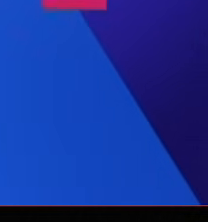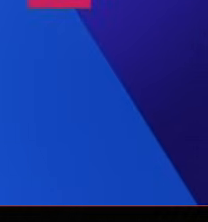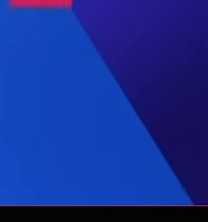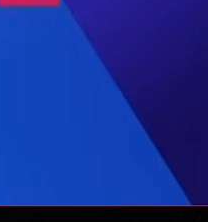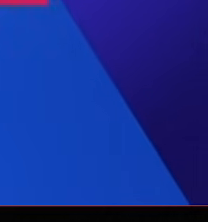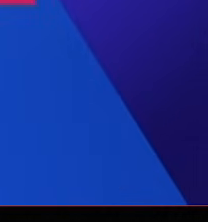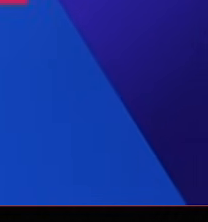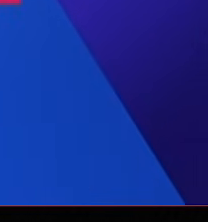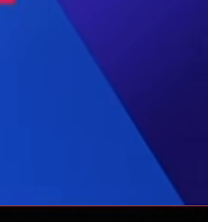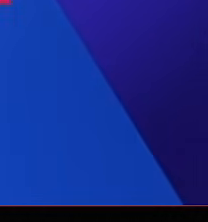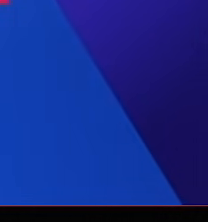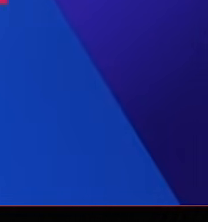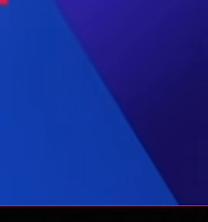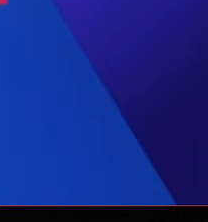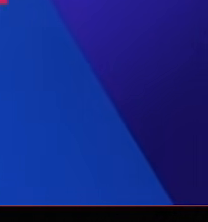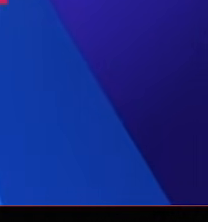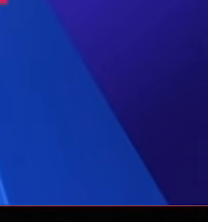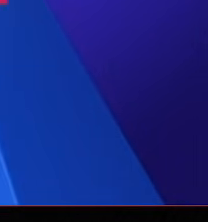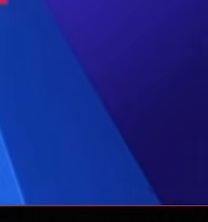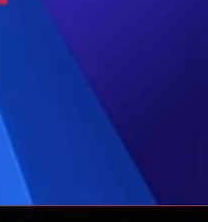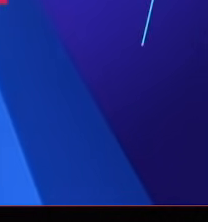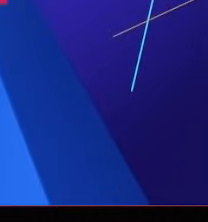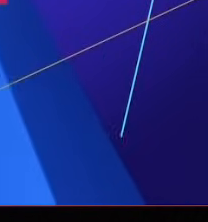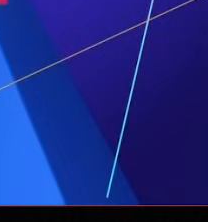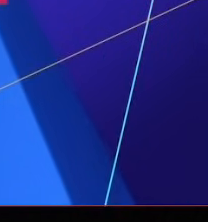merda Mas vais deixar